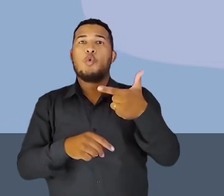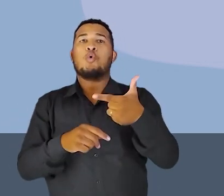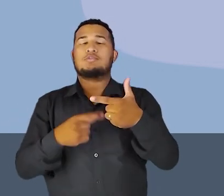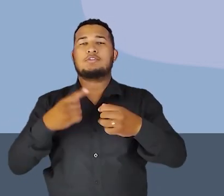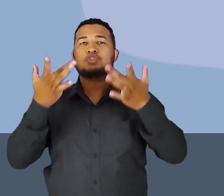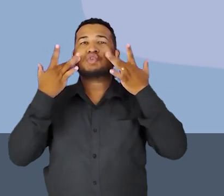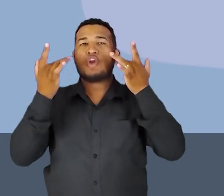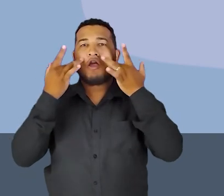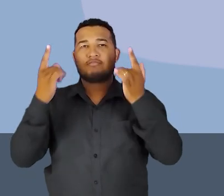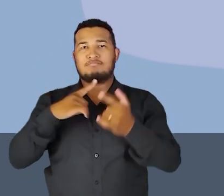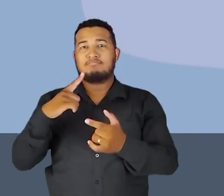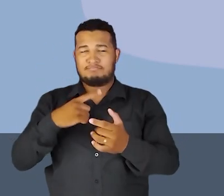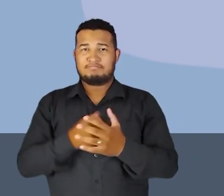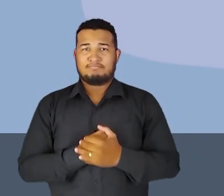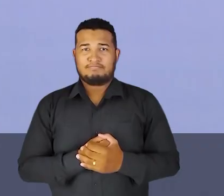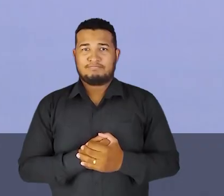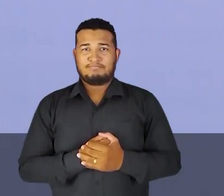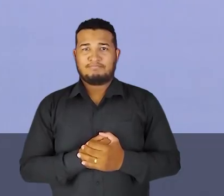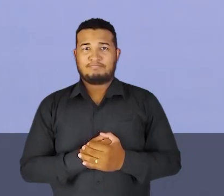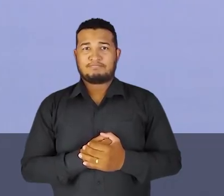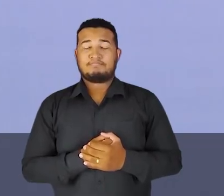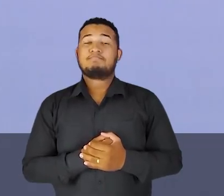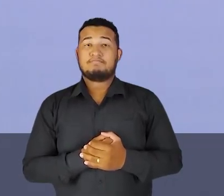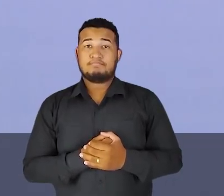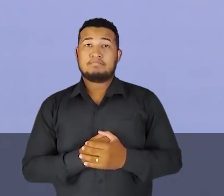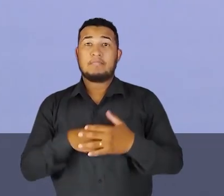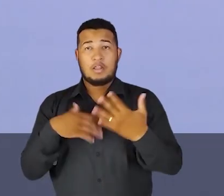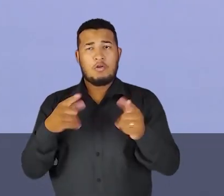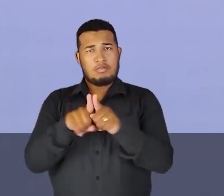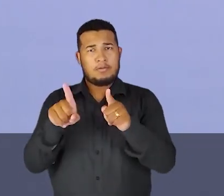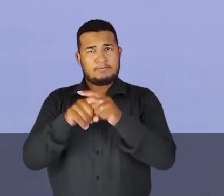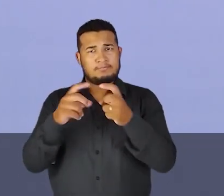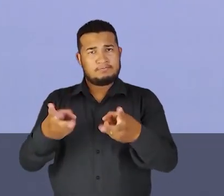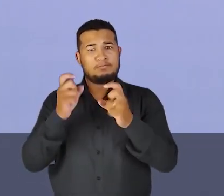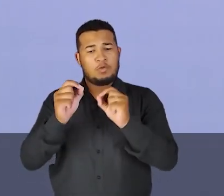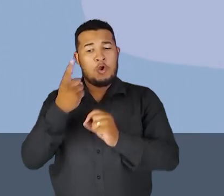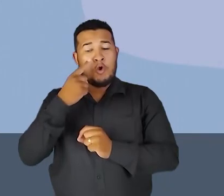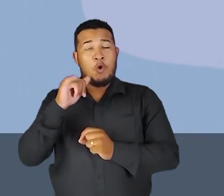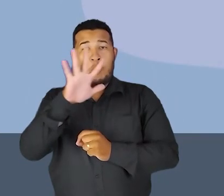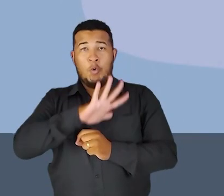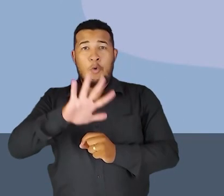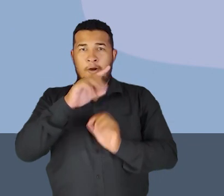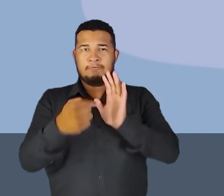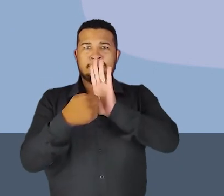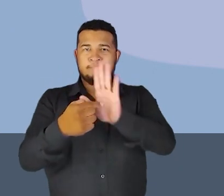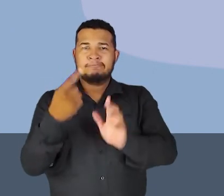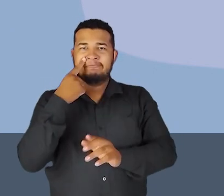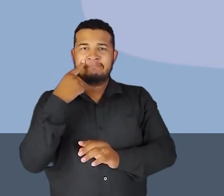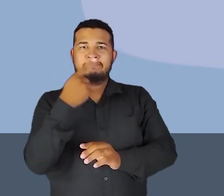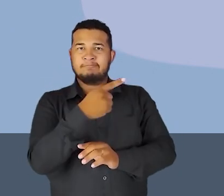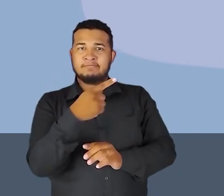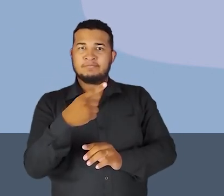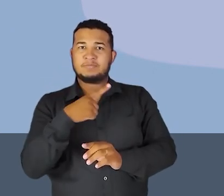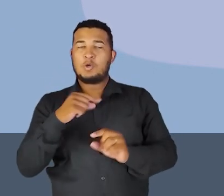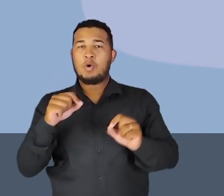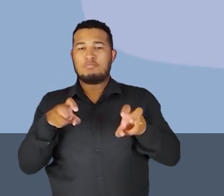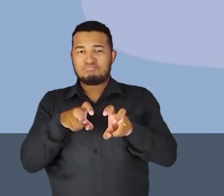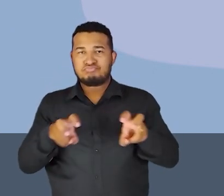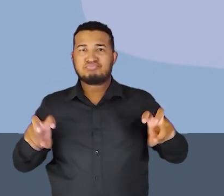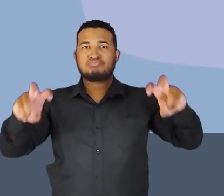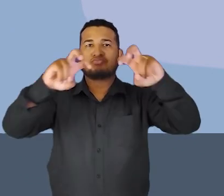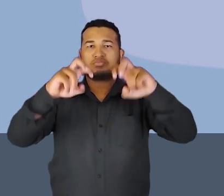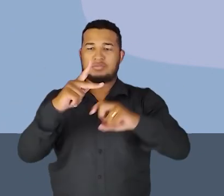os autos com fins catequéticos. Veja também no slide as imagens que eu coloquei em destaque, o Palácio Anchieta,